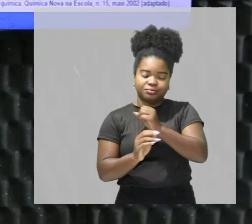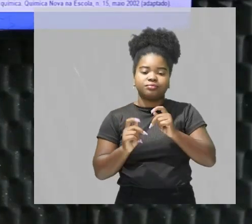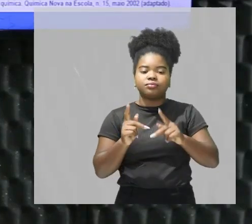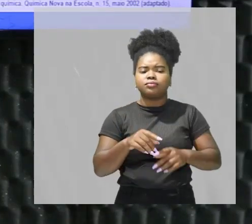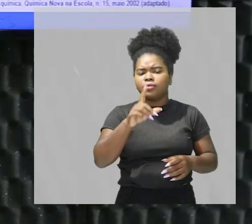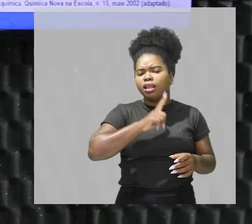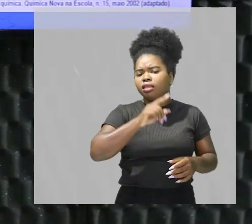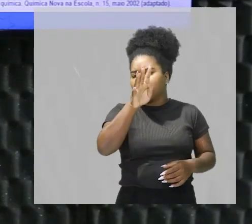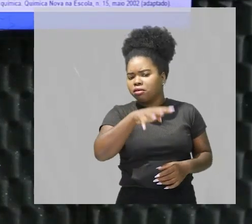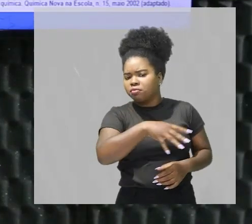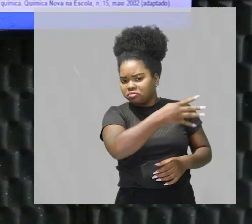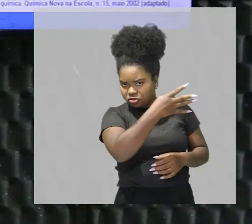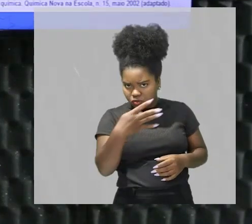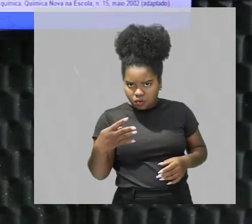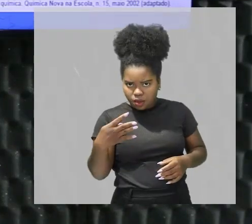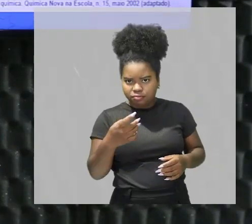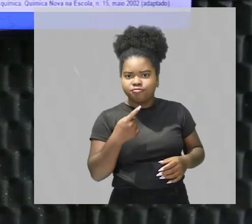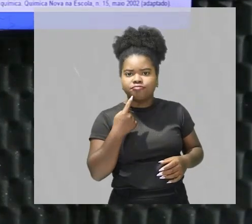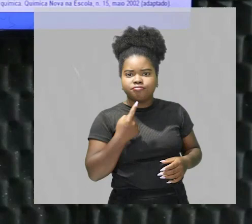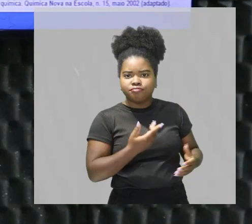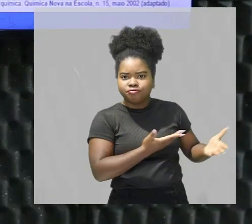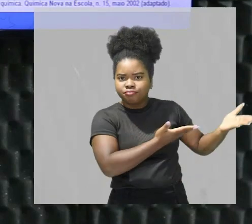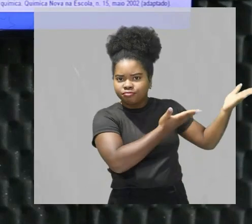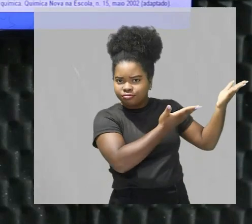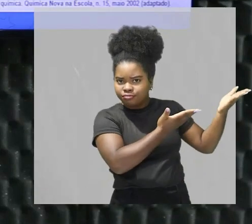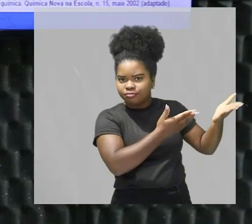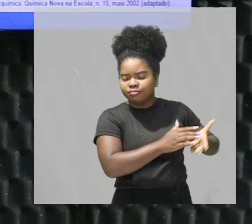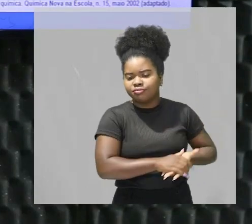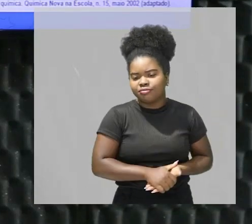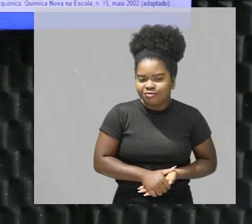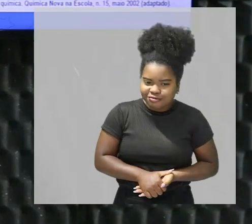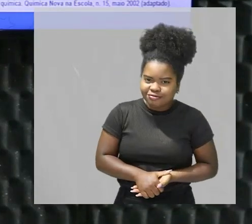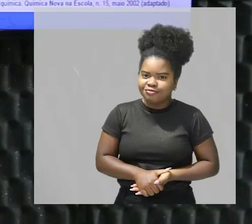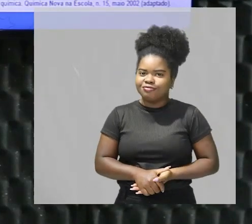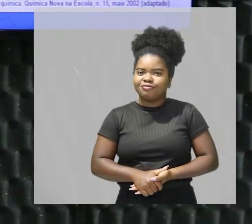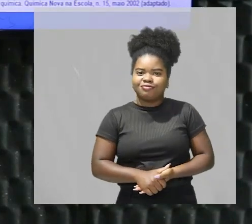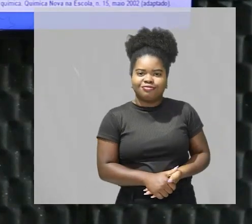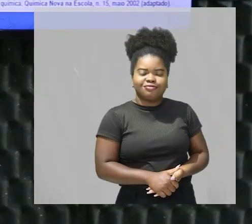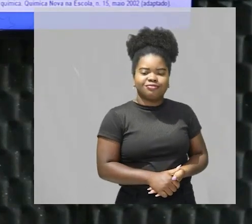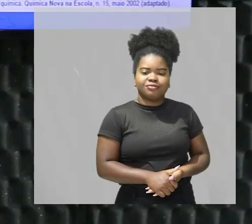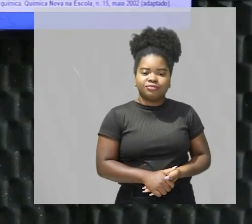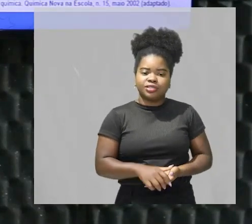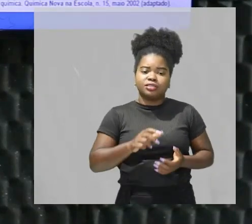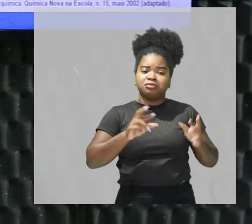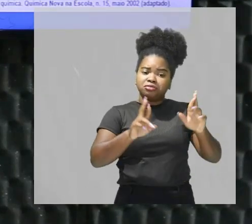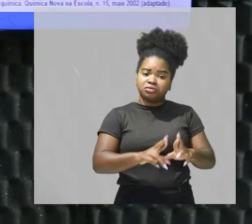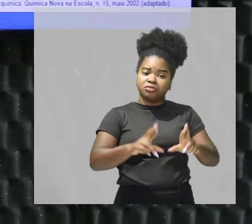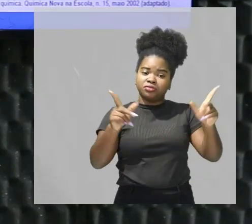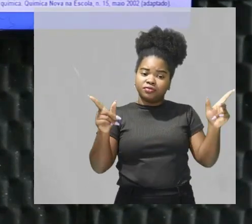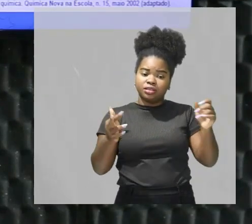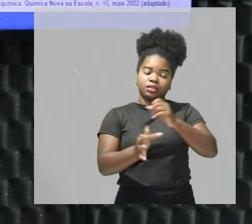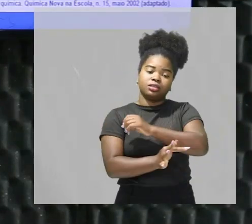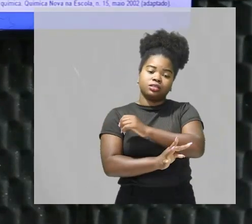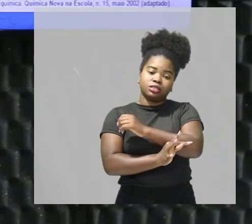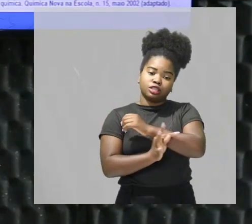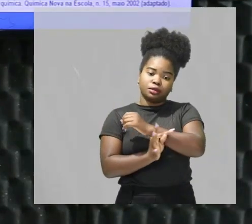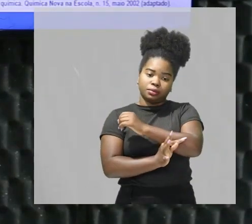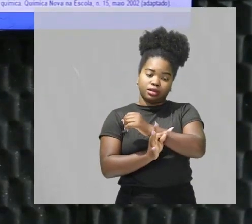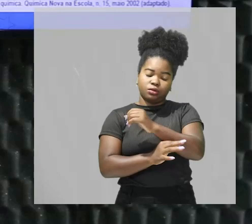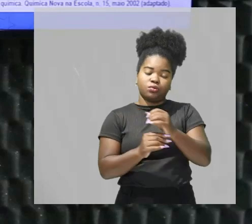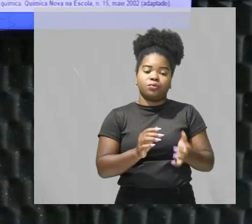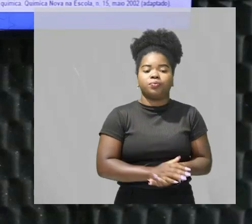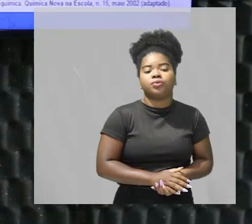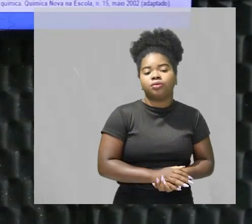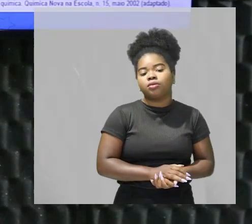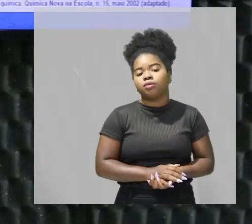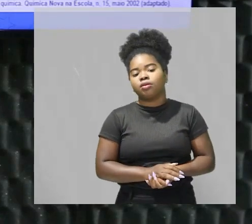frações obtidas na destilação do petróleo em diferentes faixas de temperaturas.